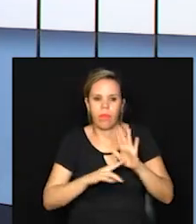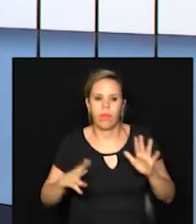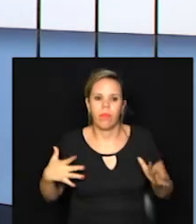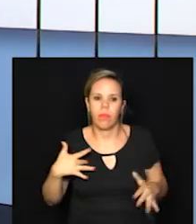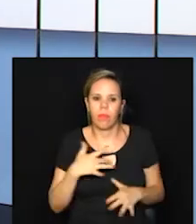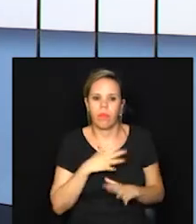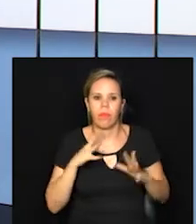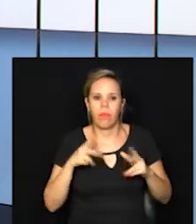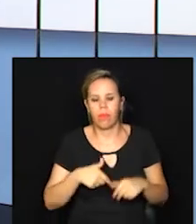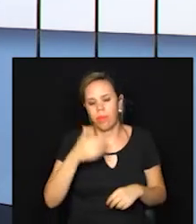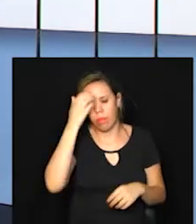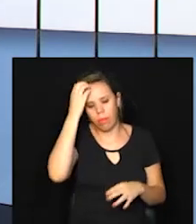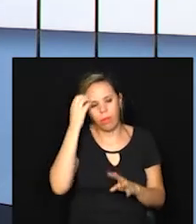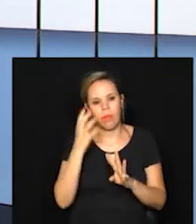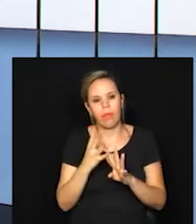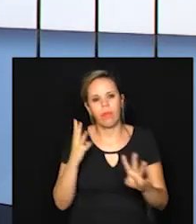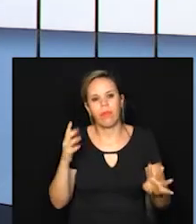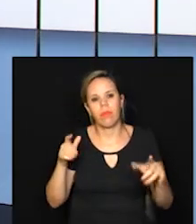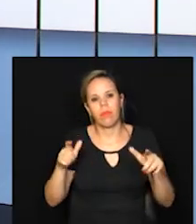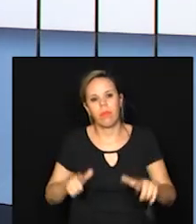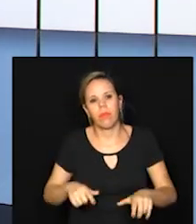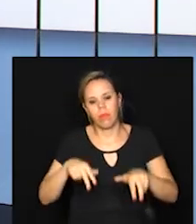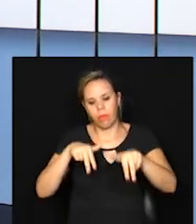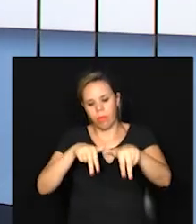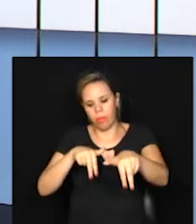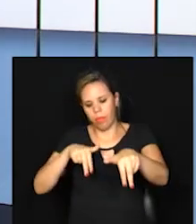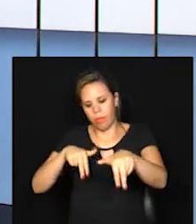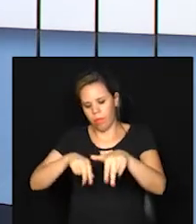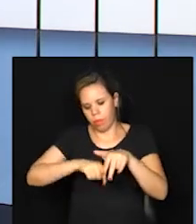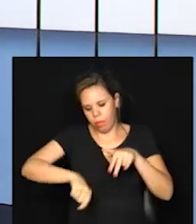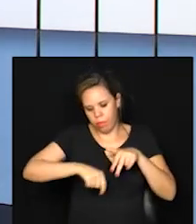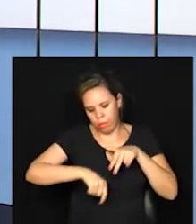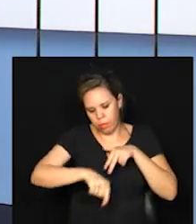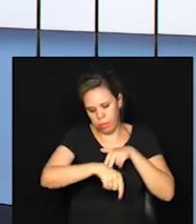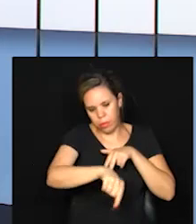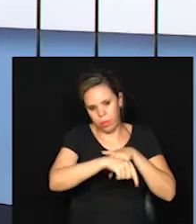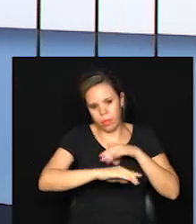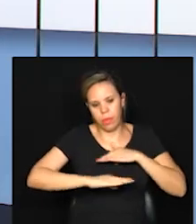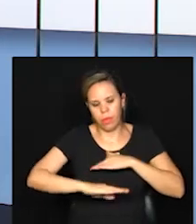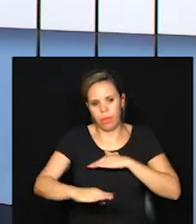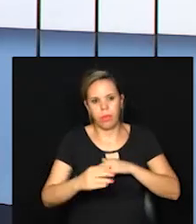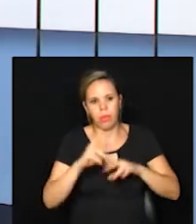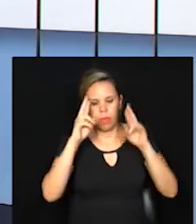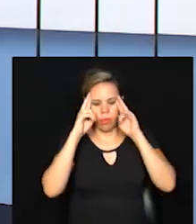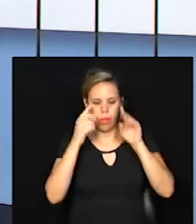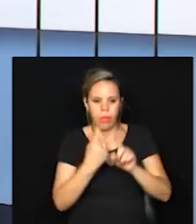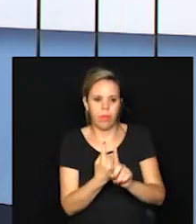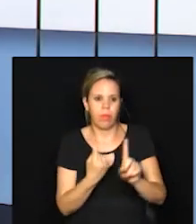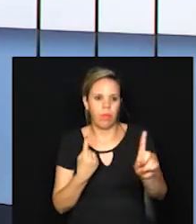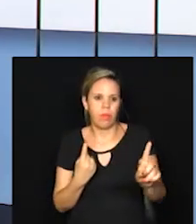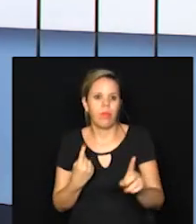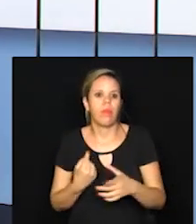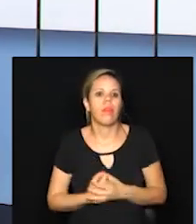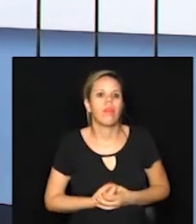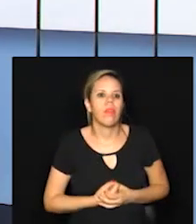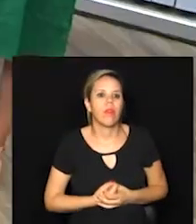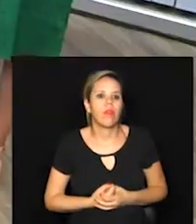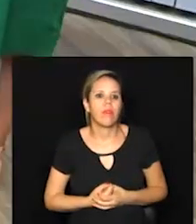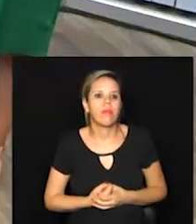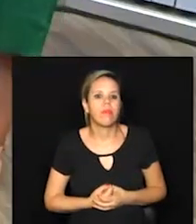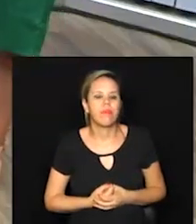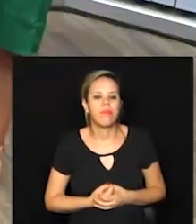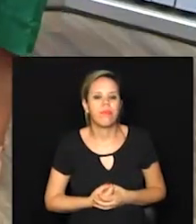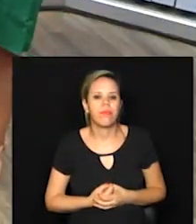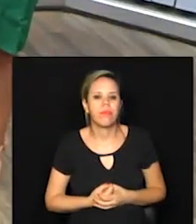sanitários, filas e espaços demarcados, respeitando o distanciamento mínimo. E olha só,